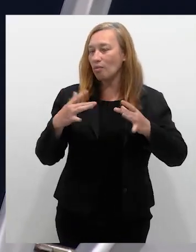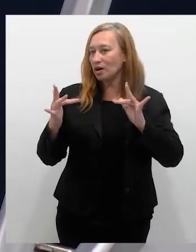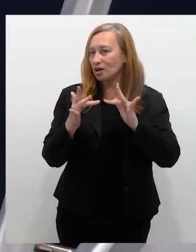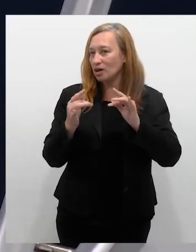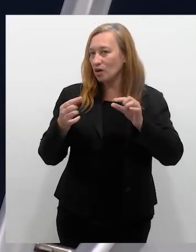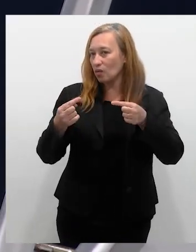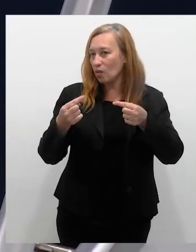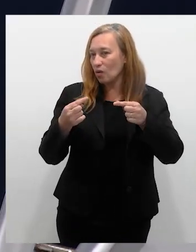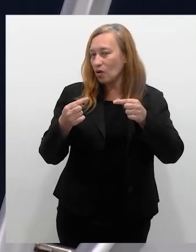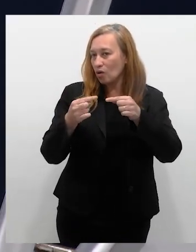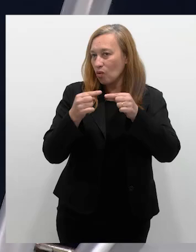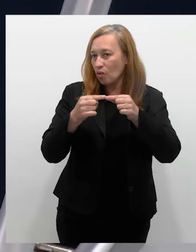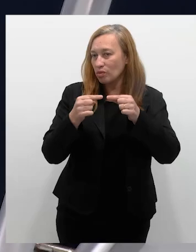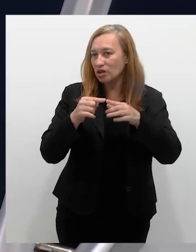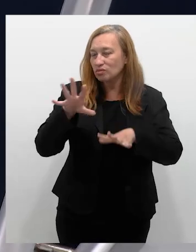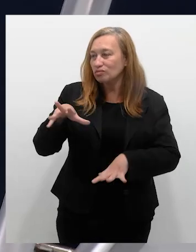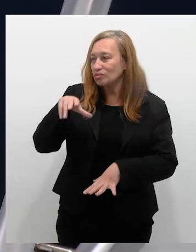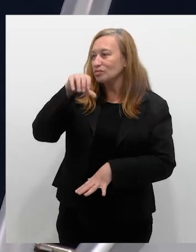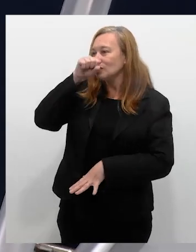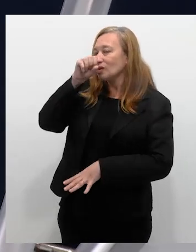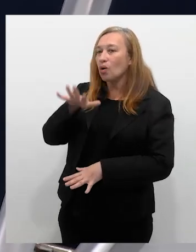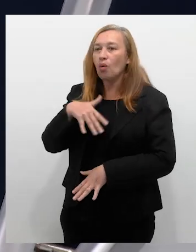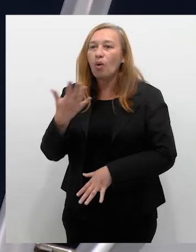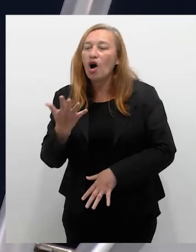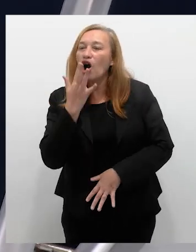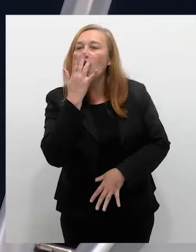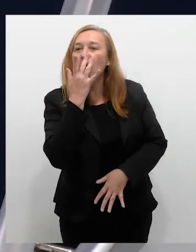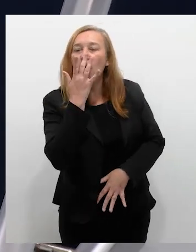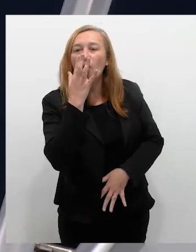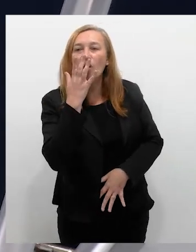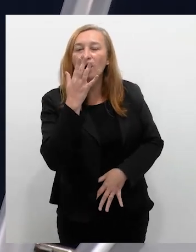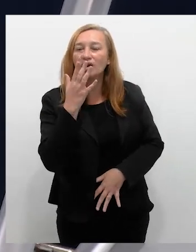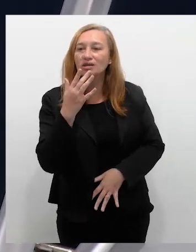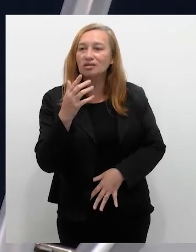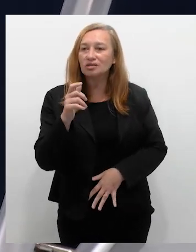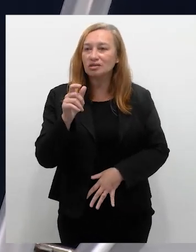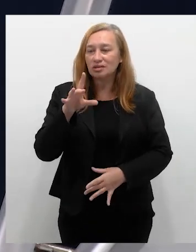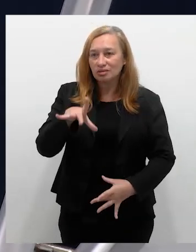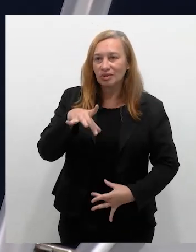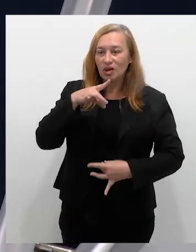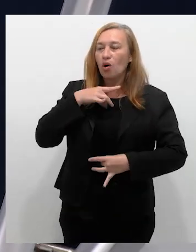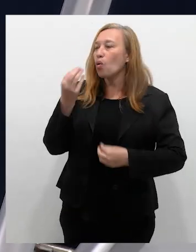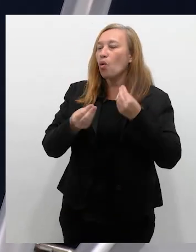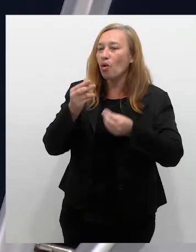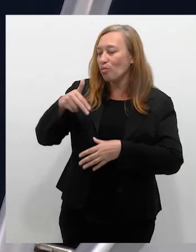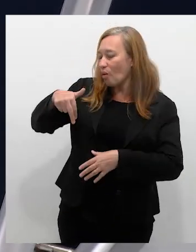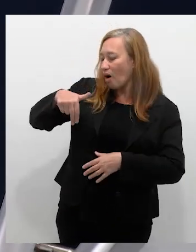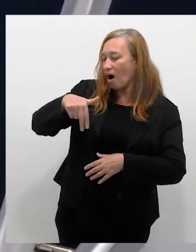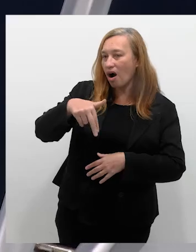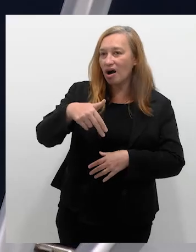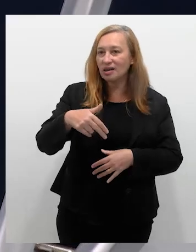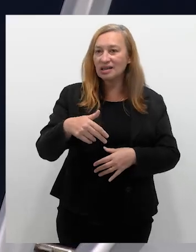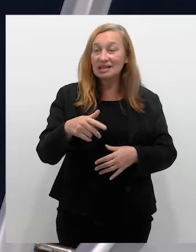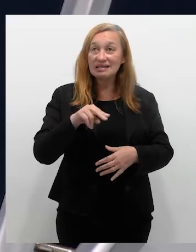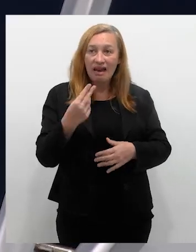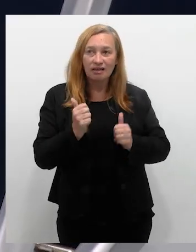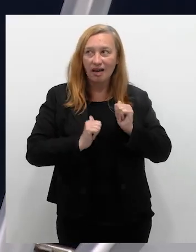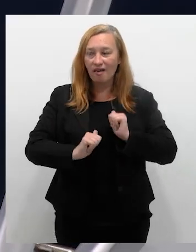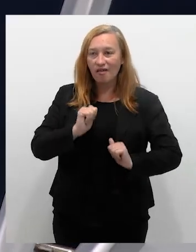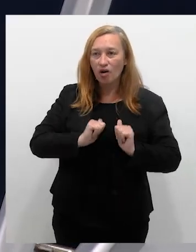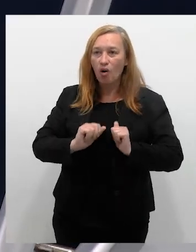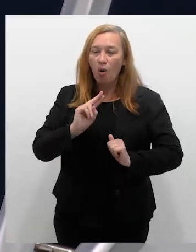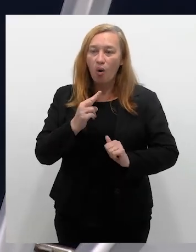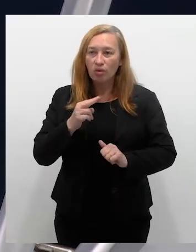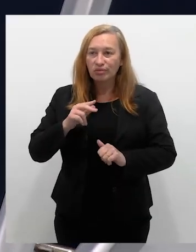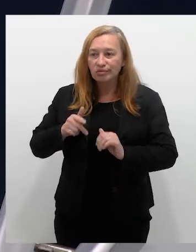combina com ela, qual o cheiro dela. Qual é a cor daquele personagem? Como que ela anda? Se ela é